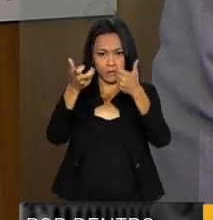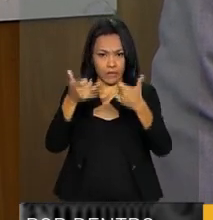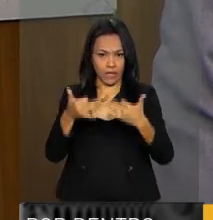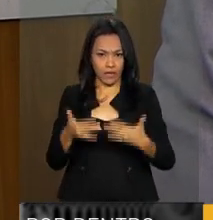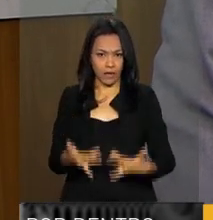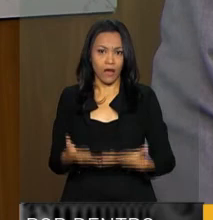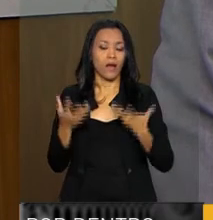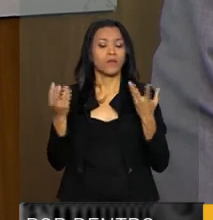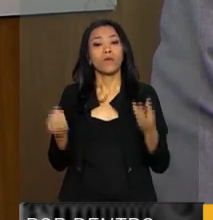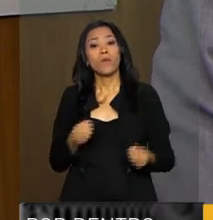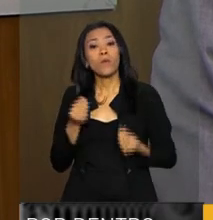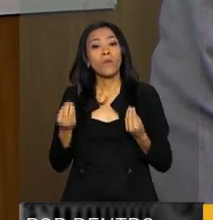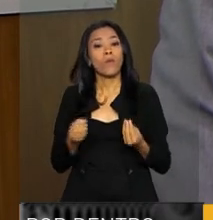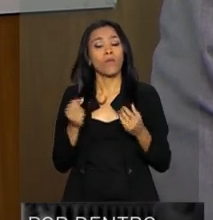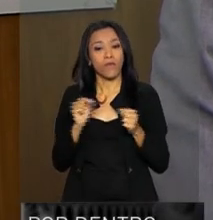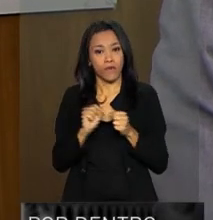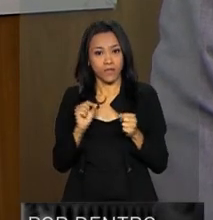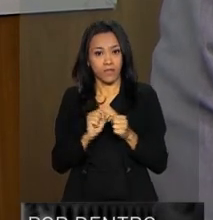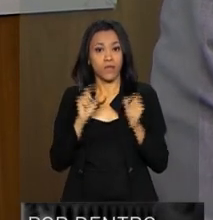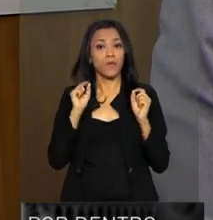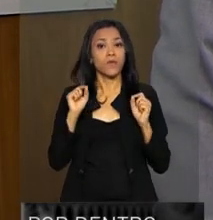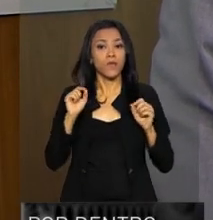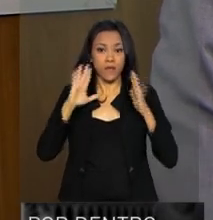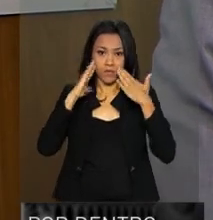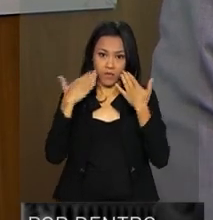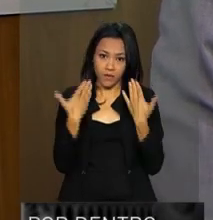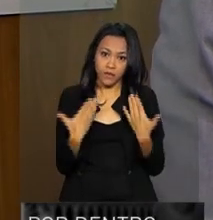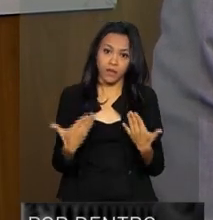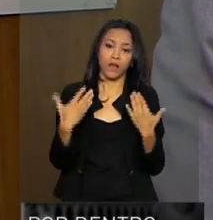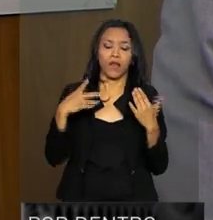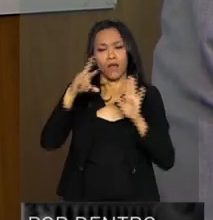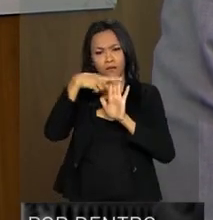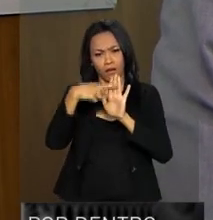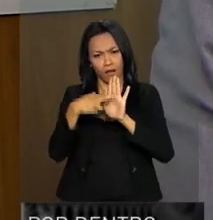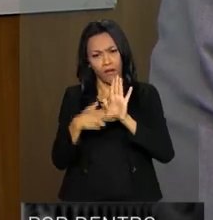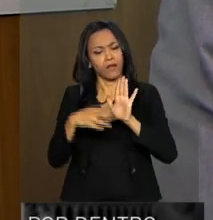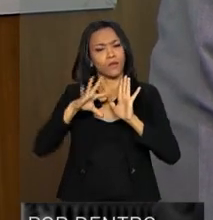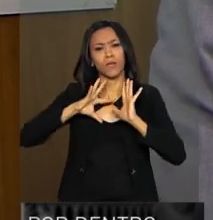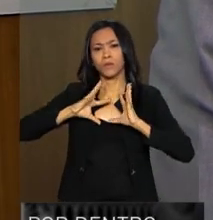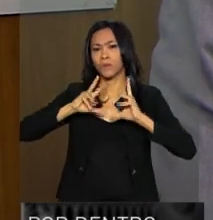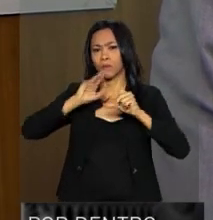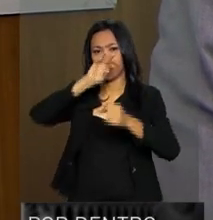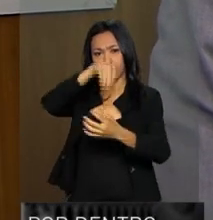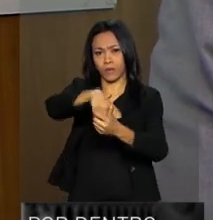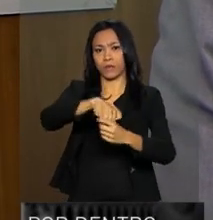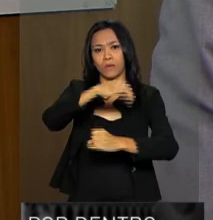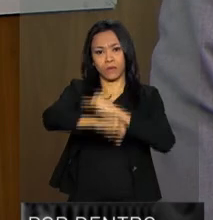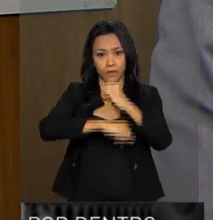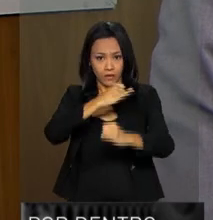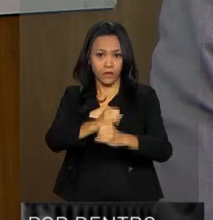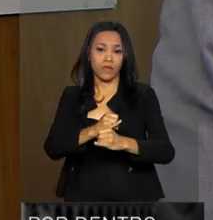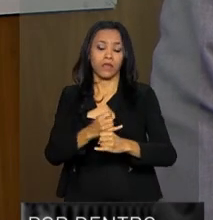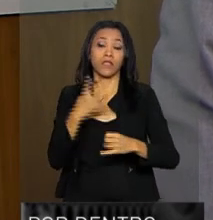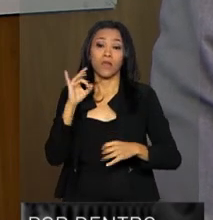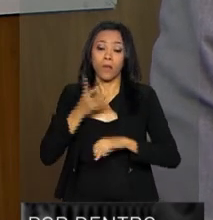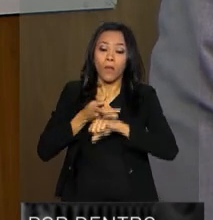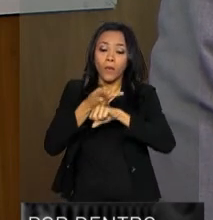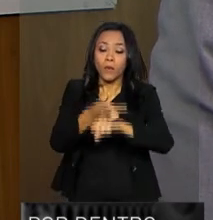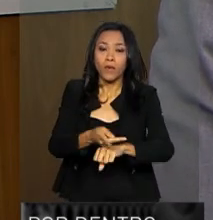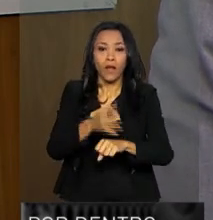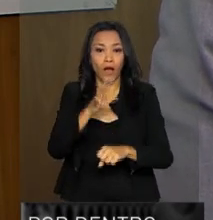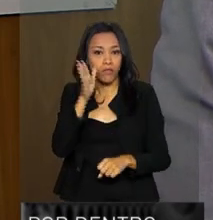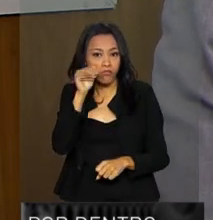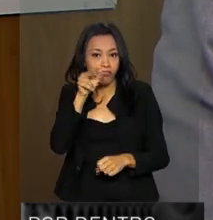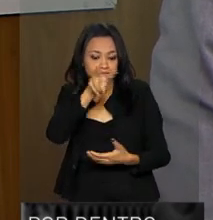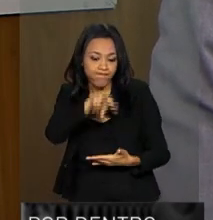lá tudo o que é necessário fazer e apresentar etc é o nosso desejo é justamente o de ampliar o acesso a